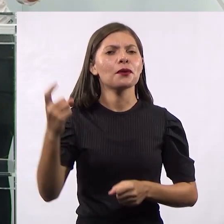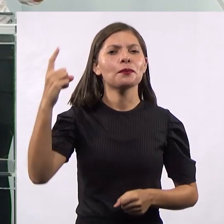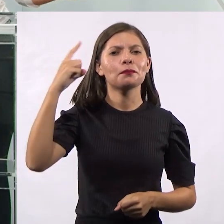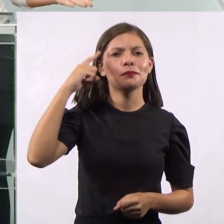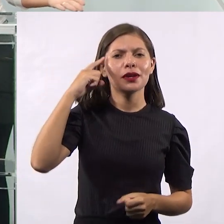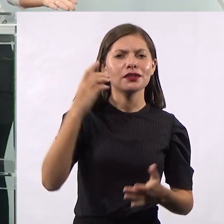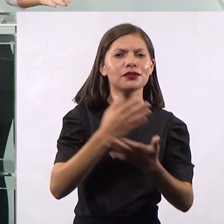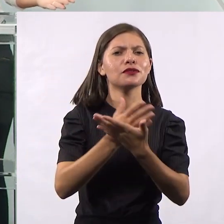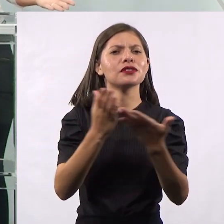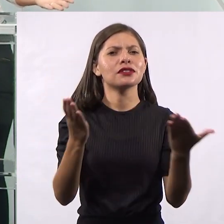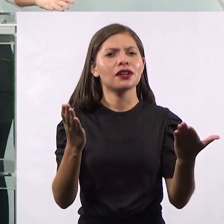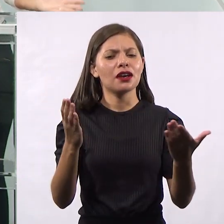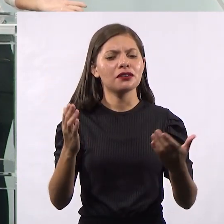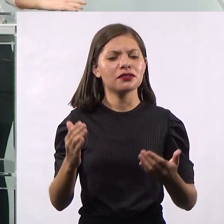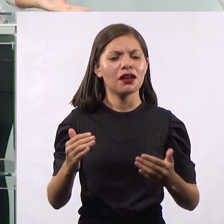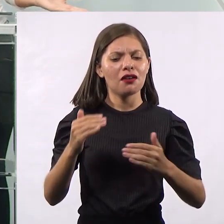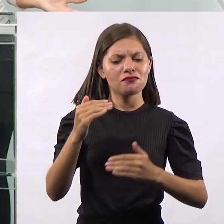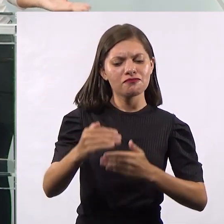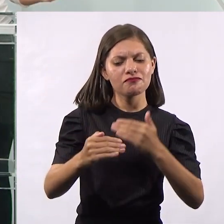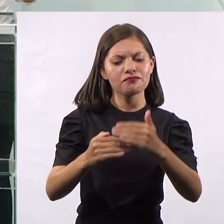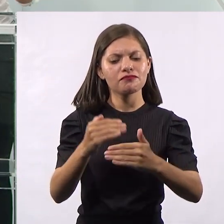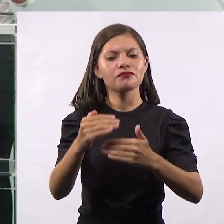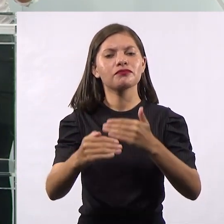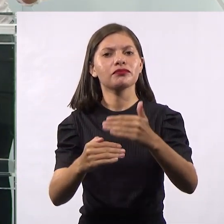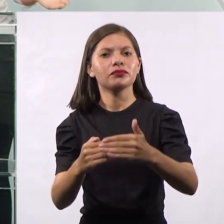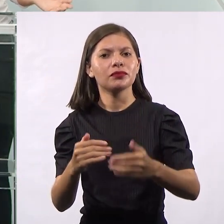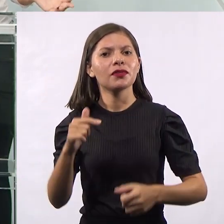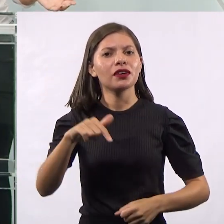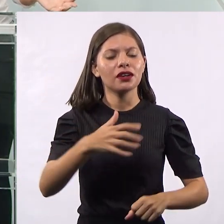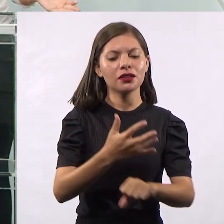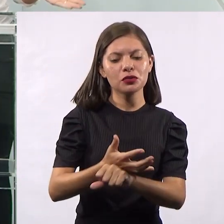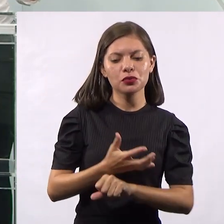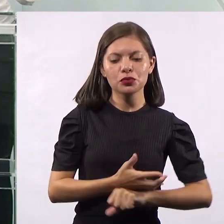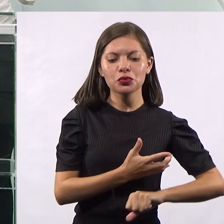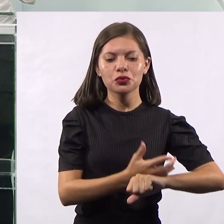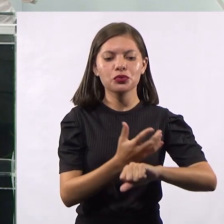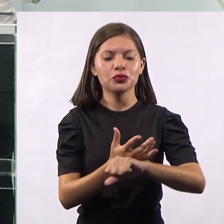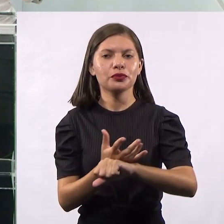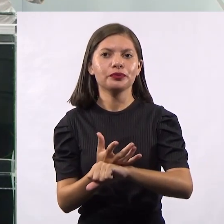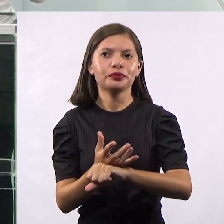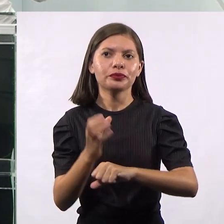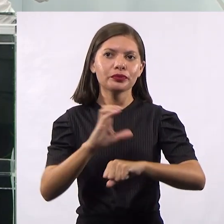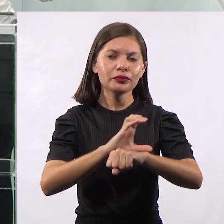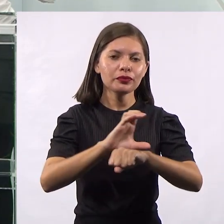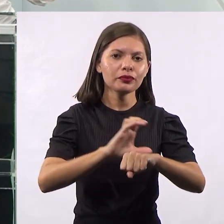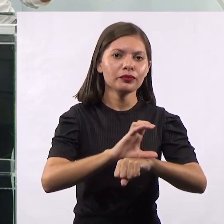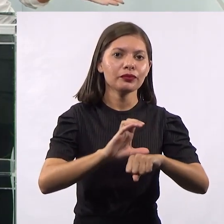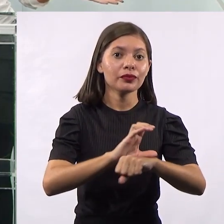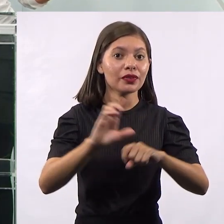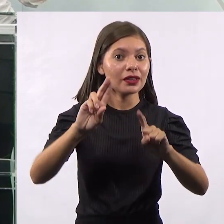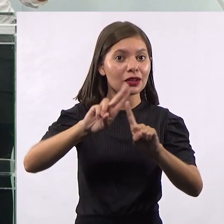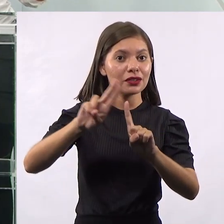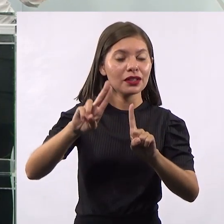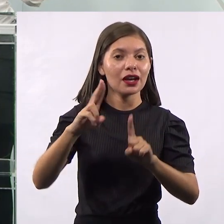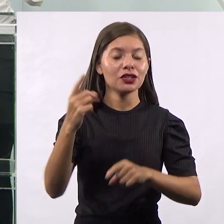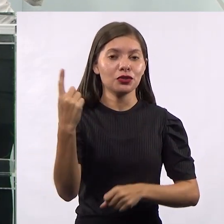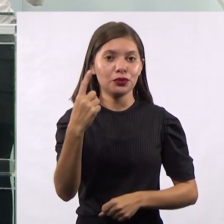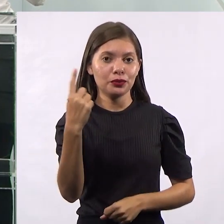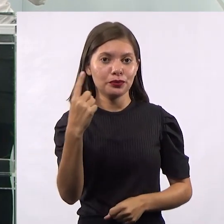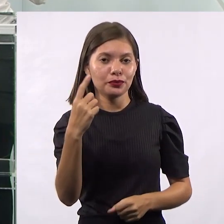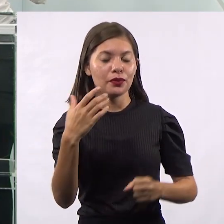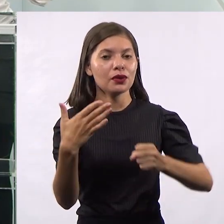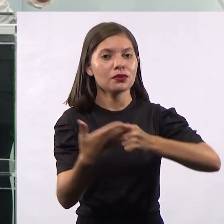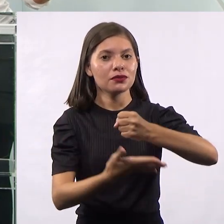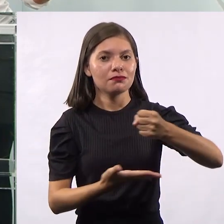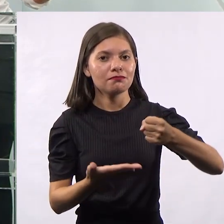tanto que vocês progrediram ao longo deste curso, ao longo dessa disciplina. A gente começou lá na unidade 1, trazendo